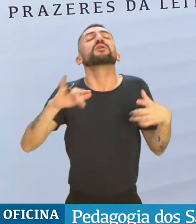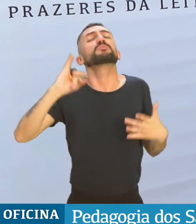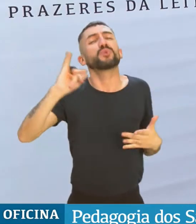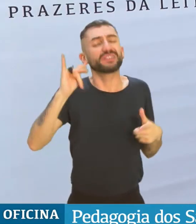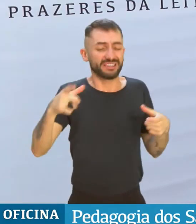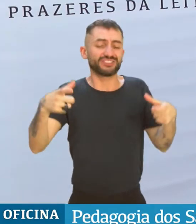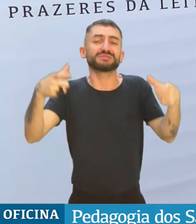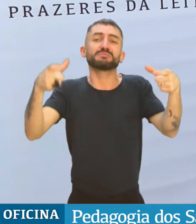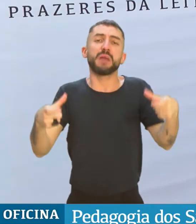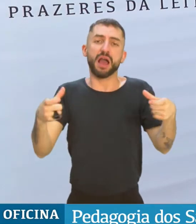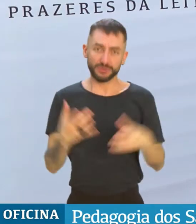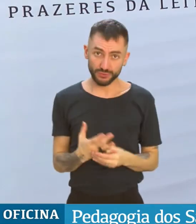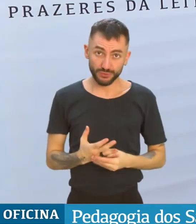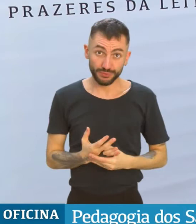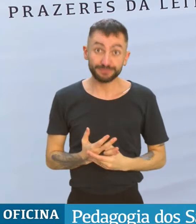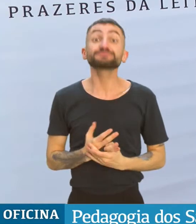também,